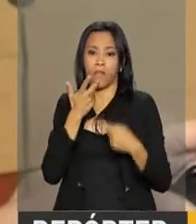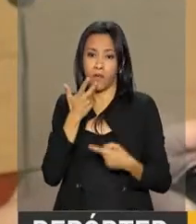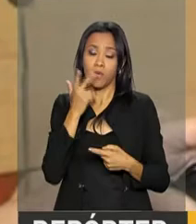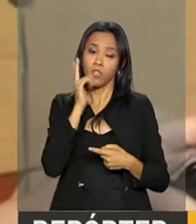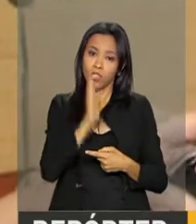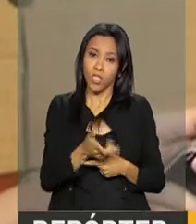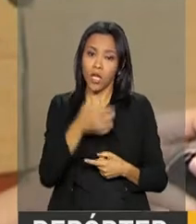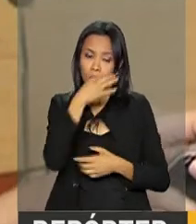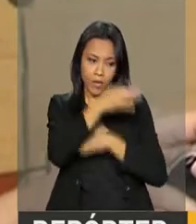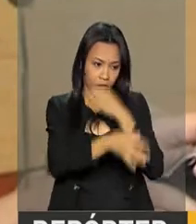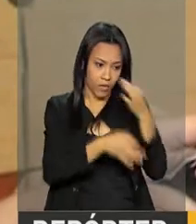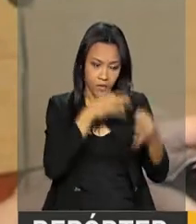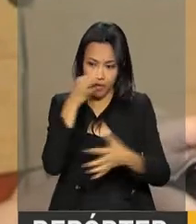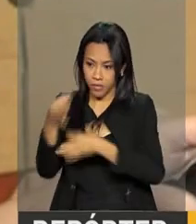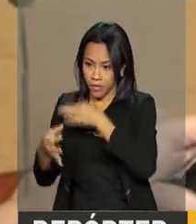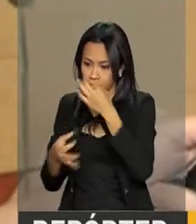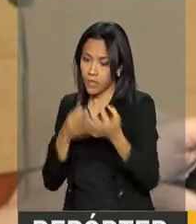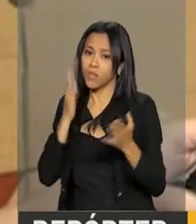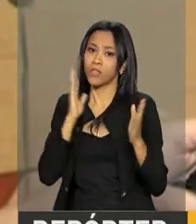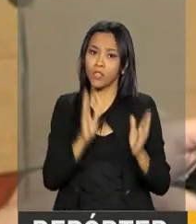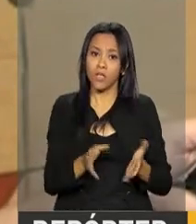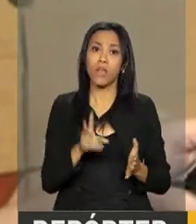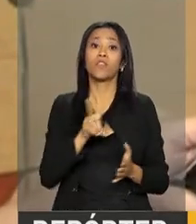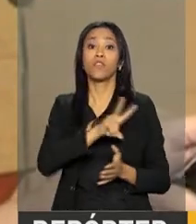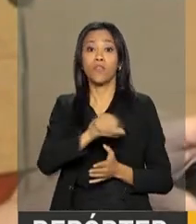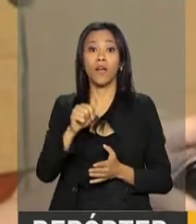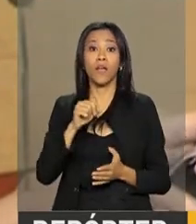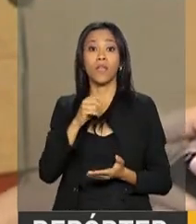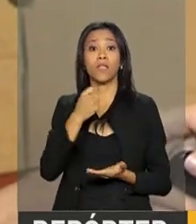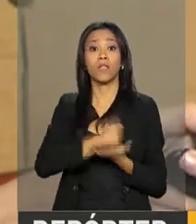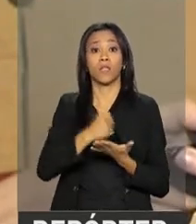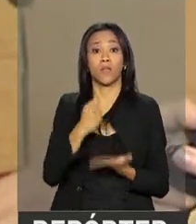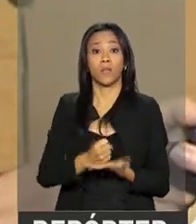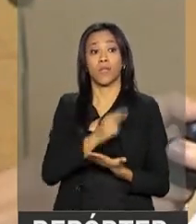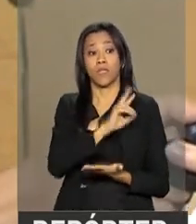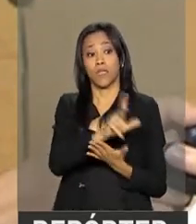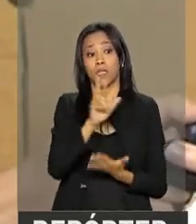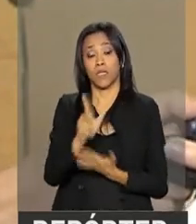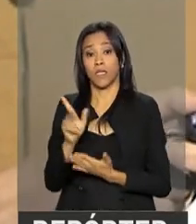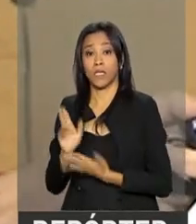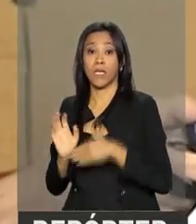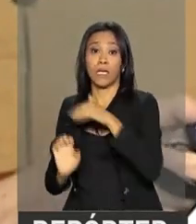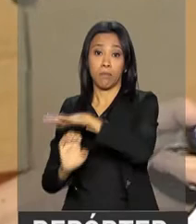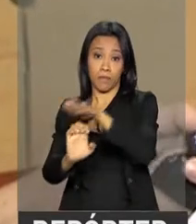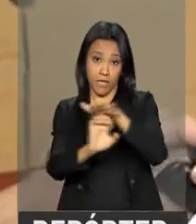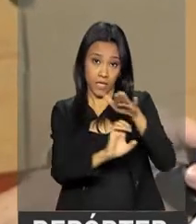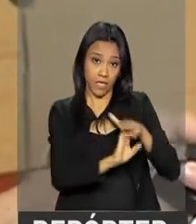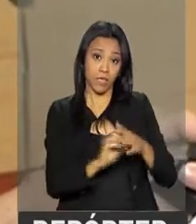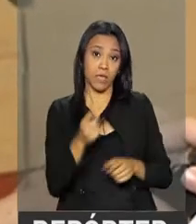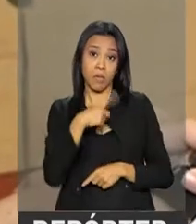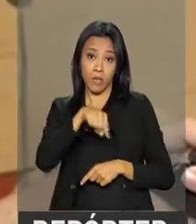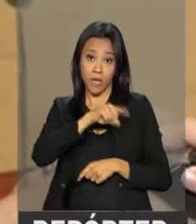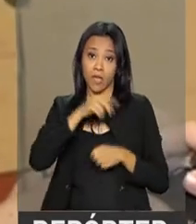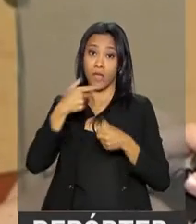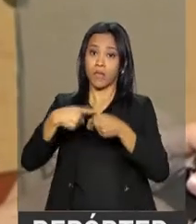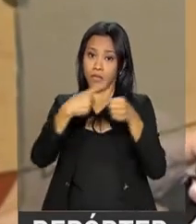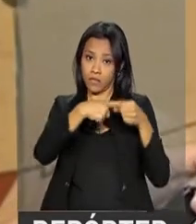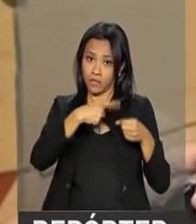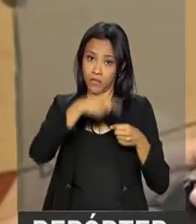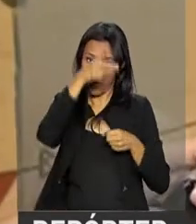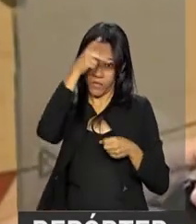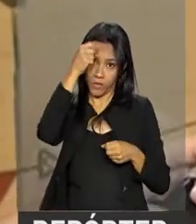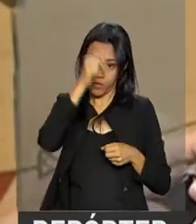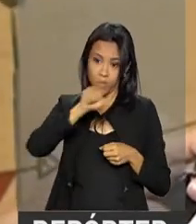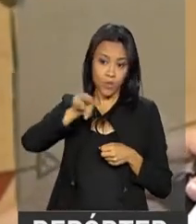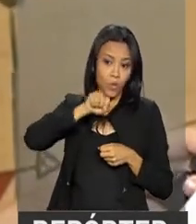pública já feita, devemos credenciar centenas de empresas para que as prefeituras escolham entre essas empresas qual